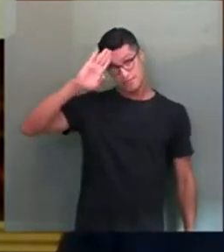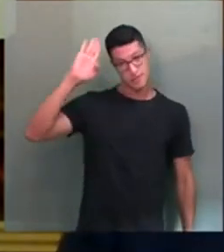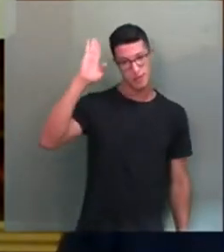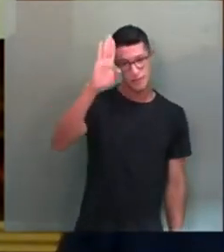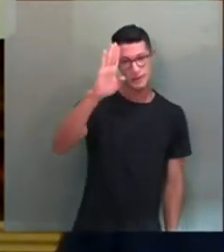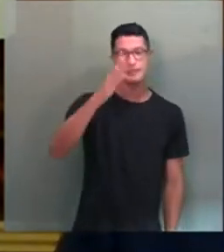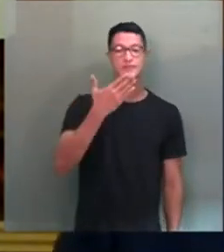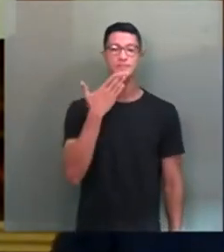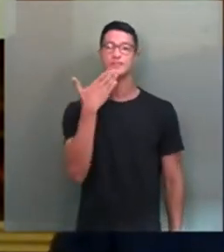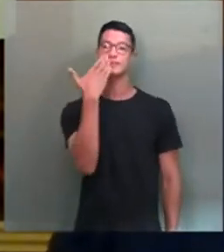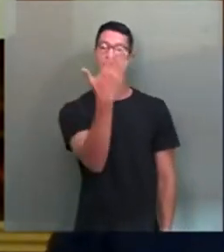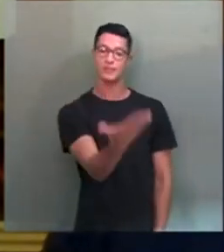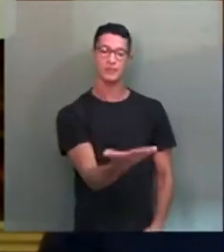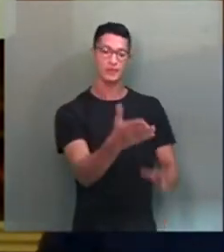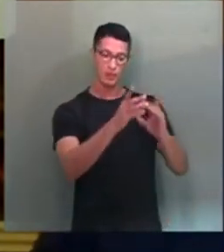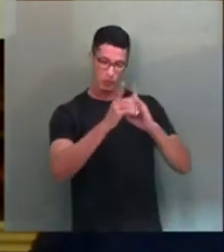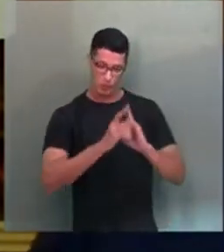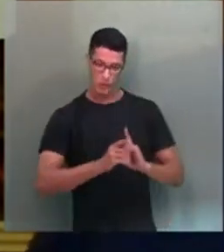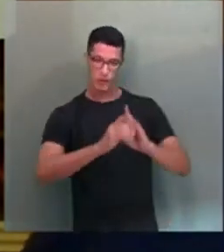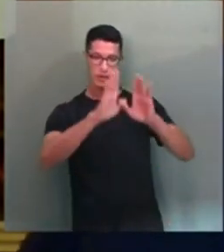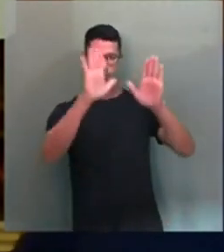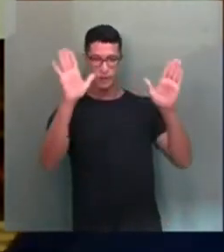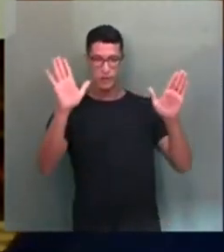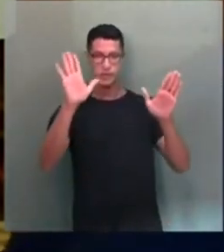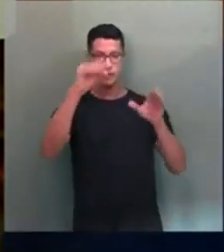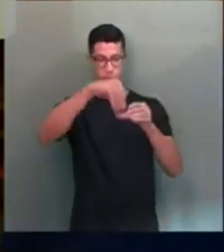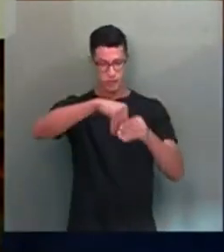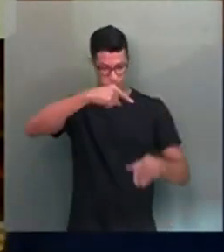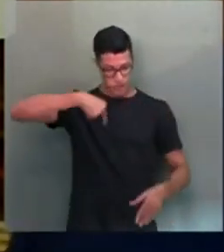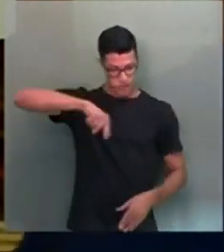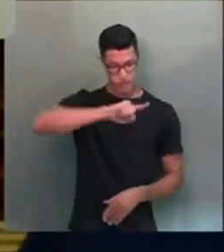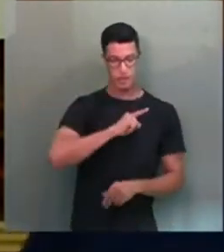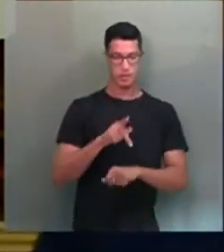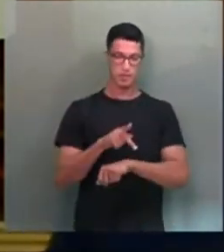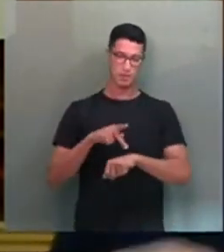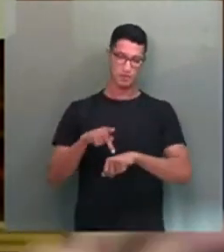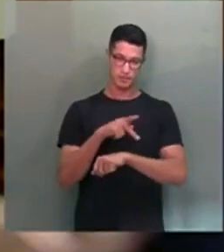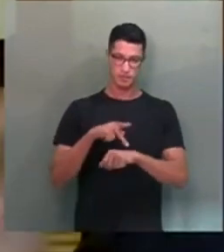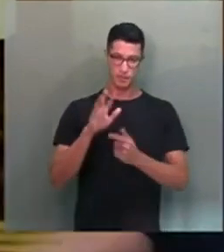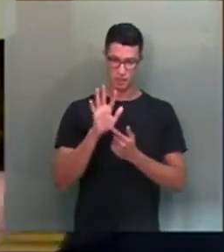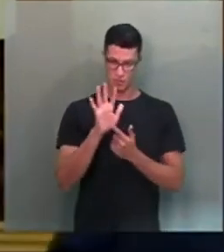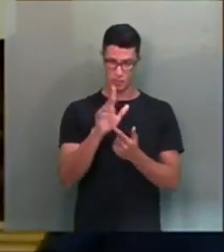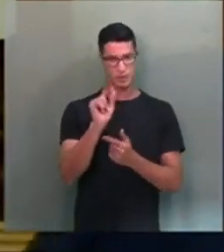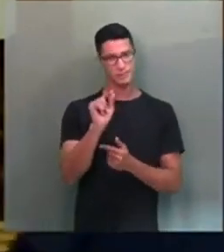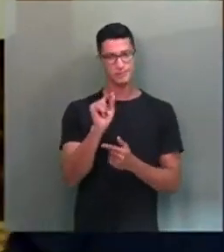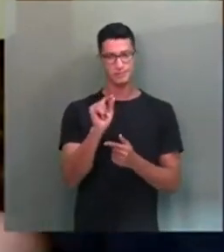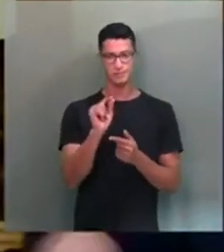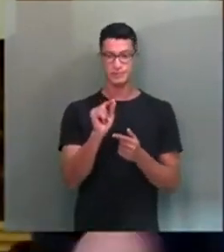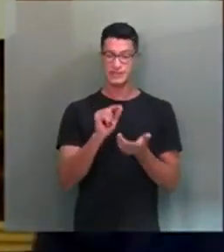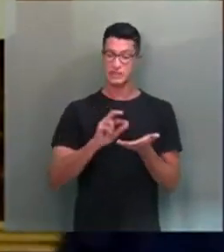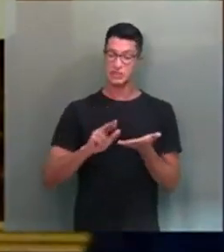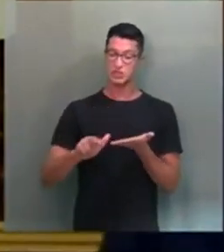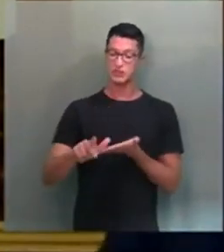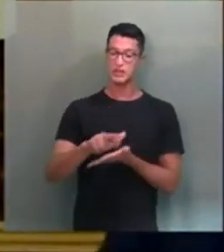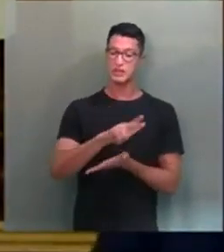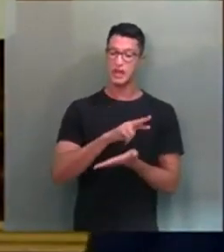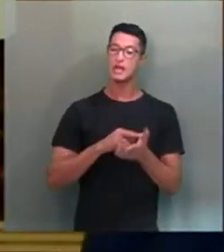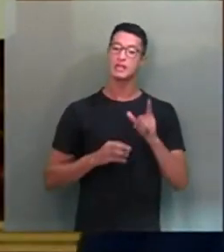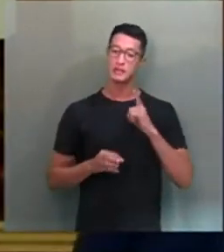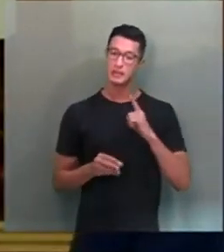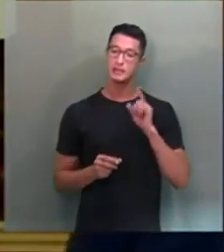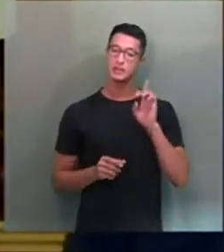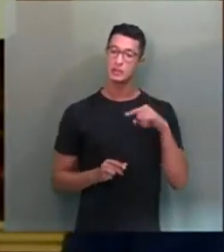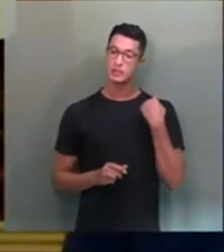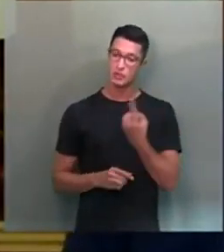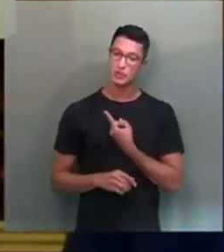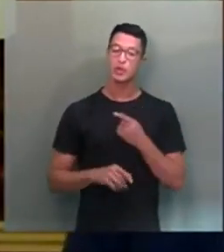principalmente a favor da democracia em nosso país. Mostrar que na diversidade